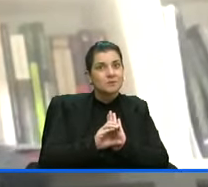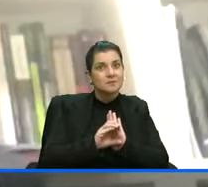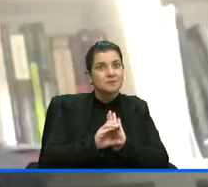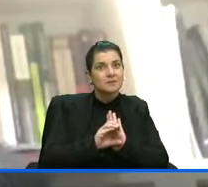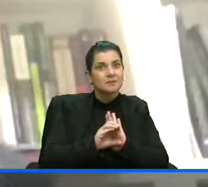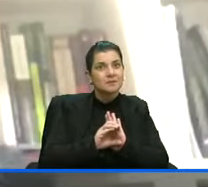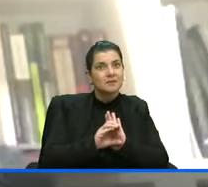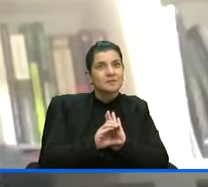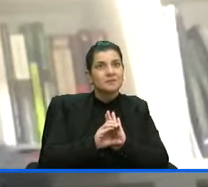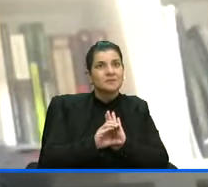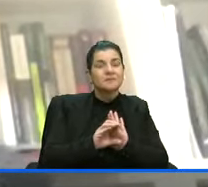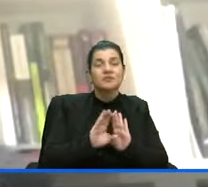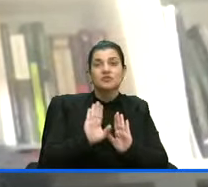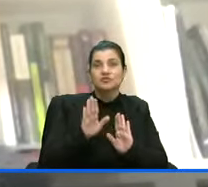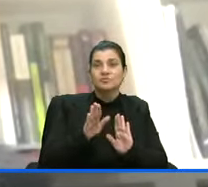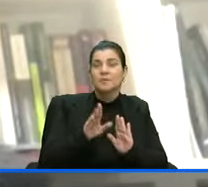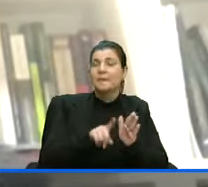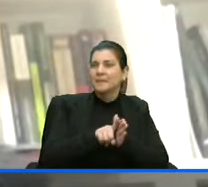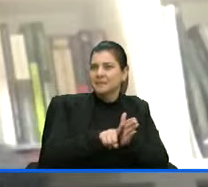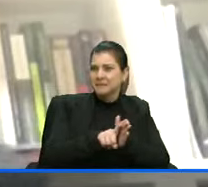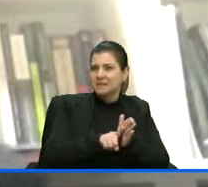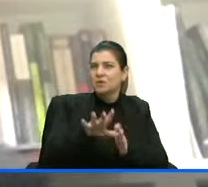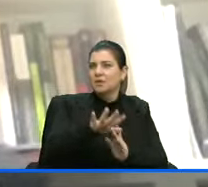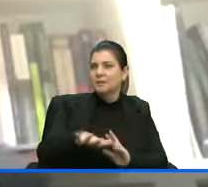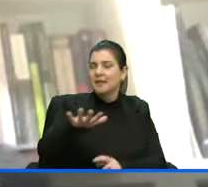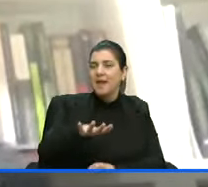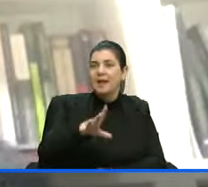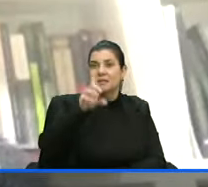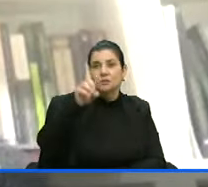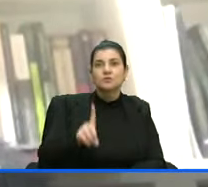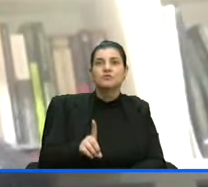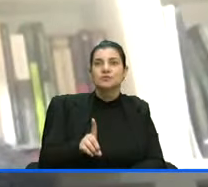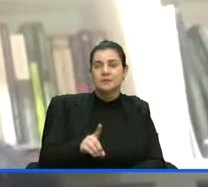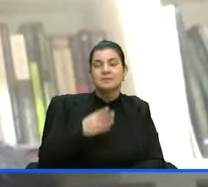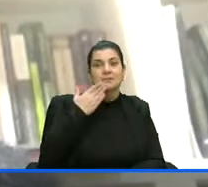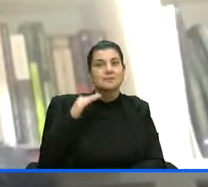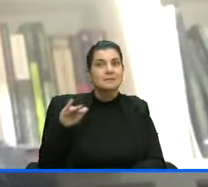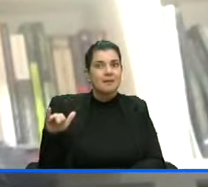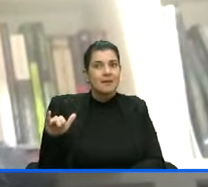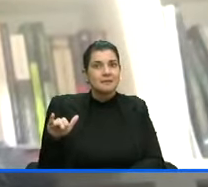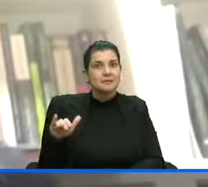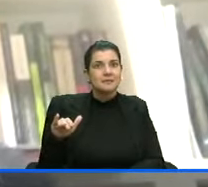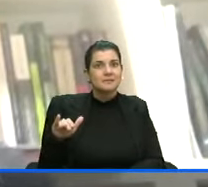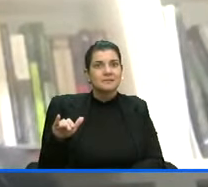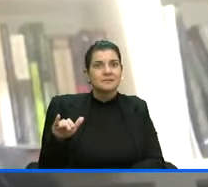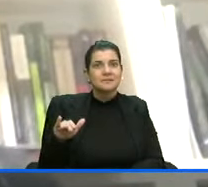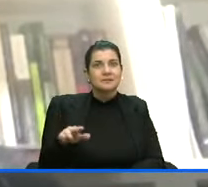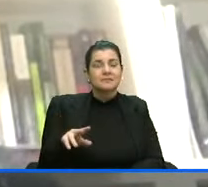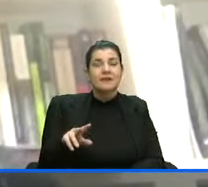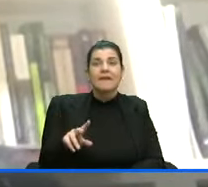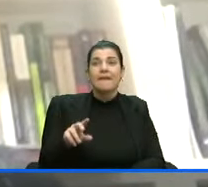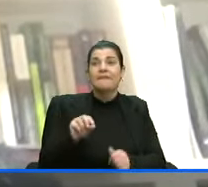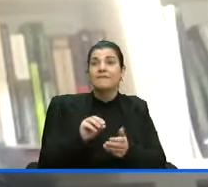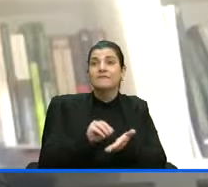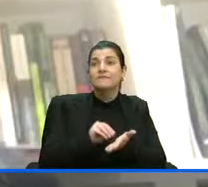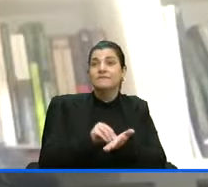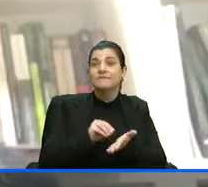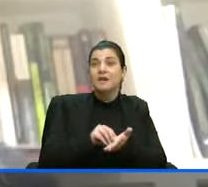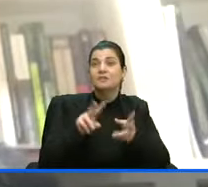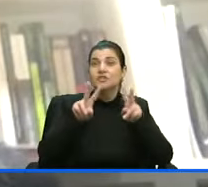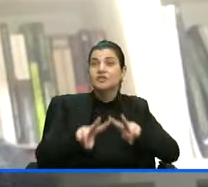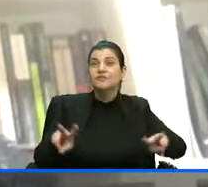né, já faleceu, uma pesquisadora da área dos direitos das crianças, nos coloca, é a invisibilidade dos